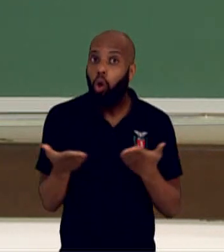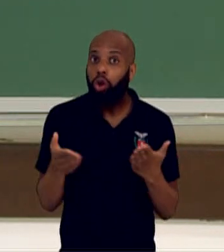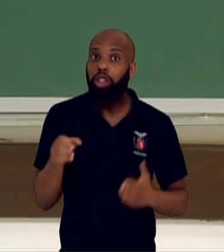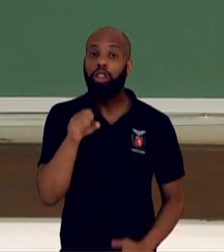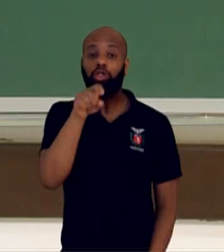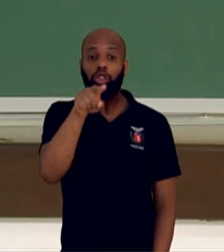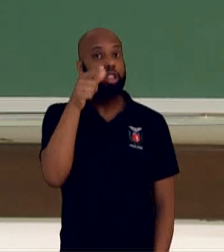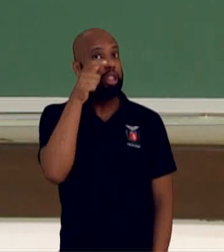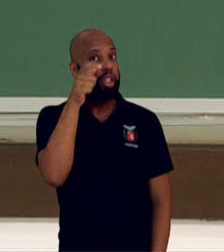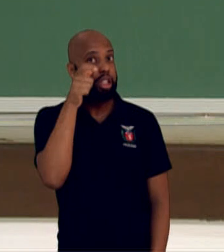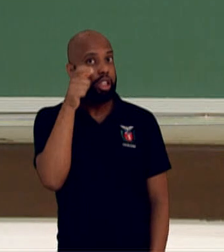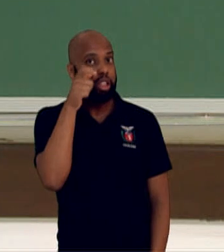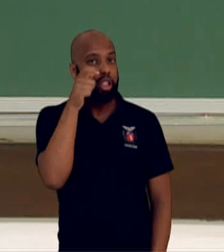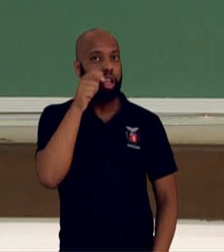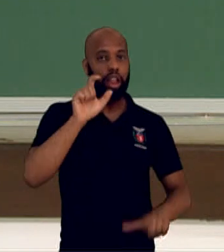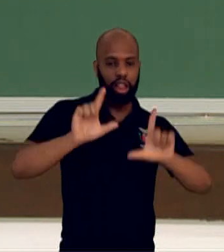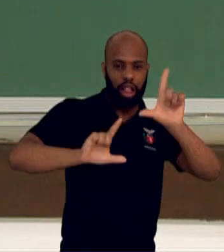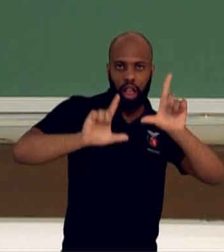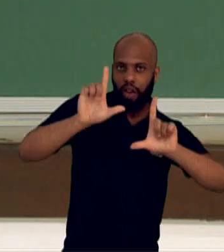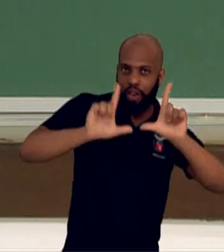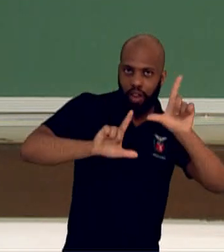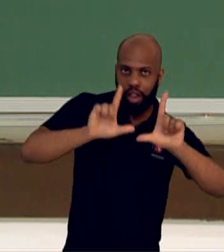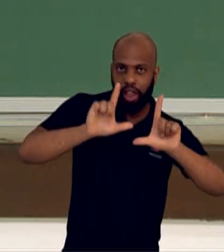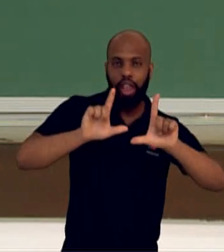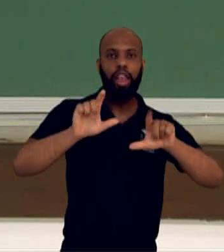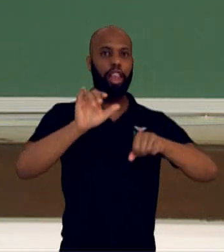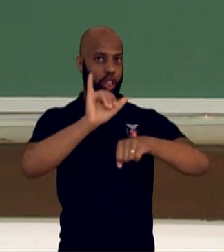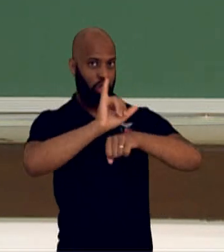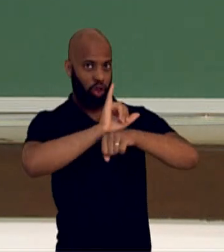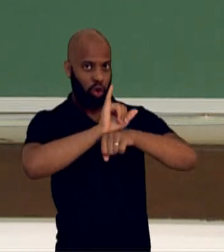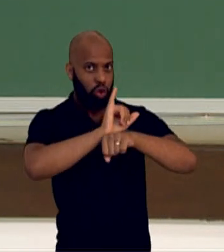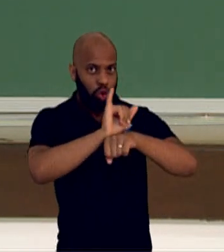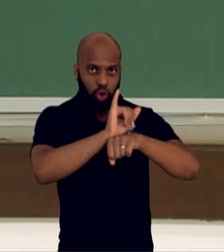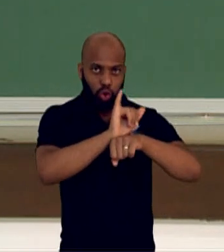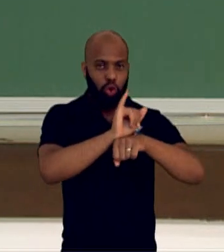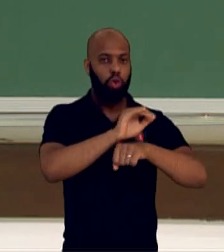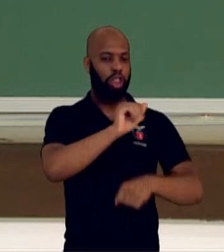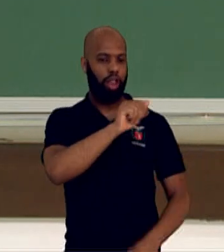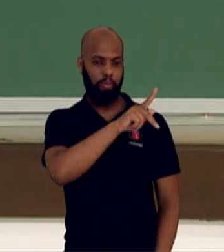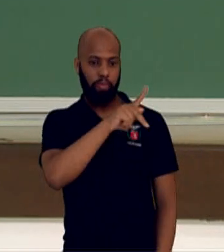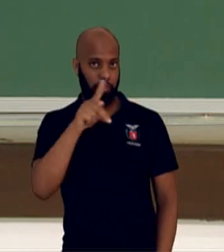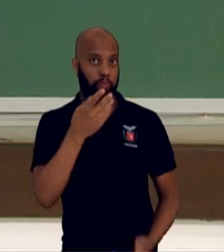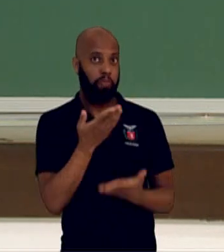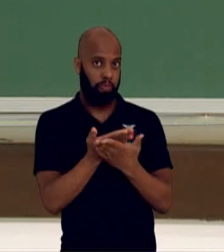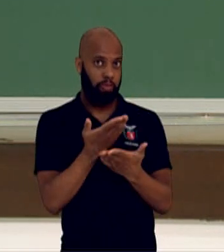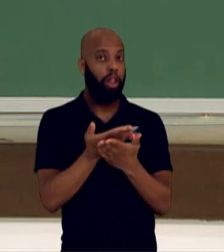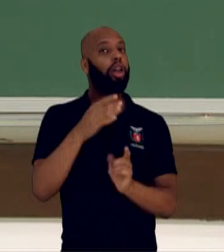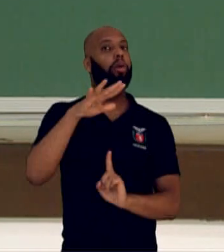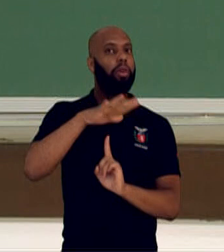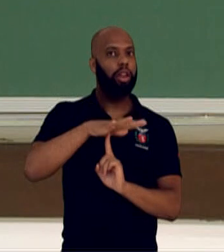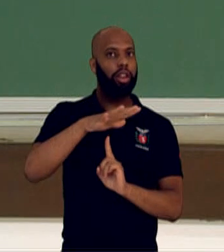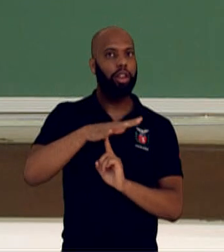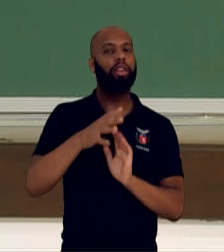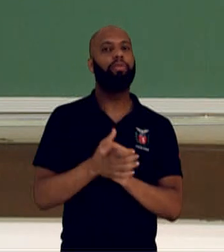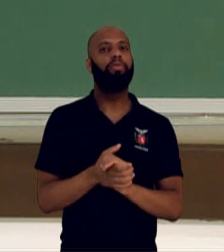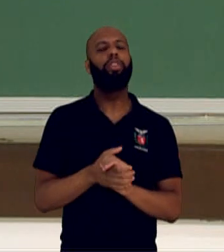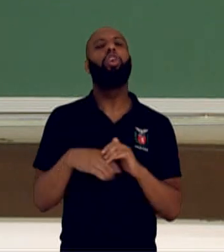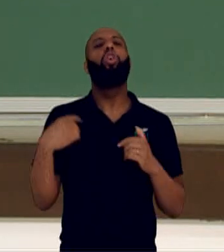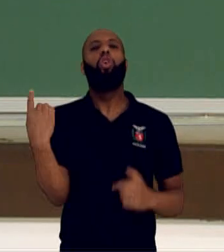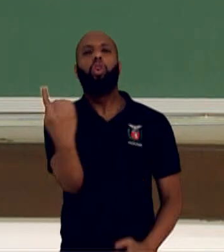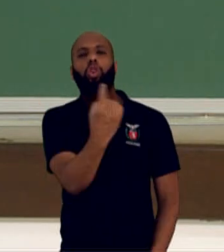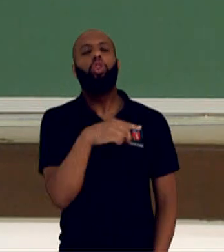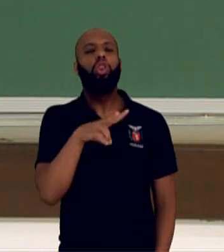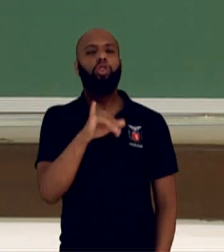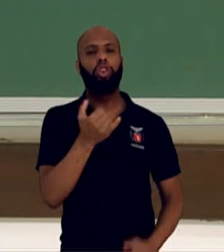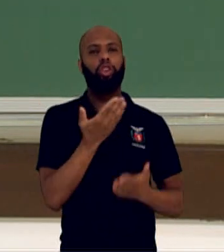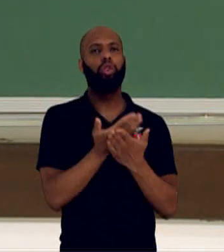está assistindo aí através da TV aberta, através do aplicativo Aula Paraná ou do YouTube, a gente vai ver um